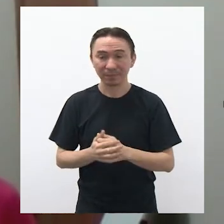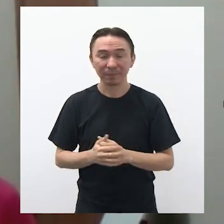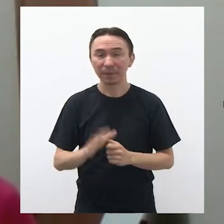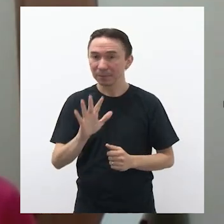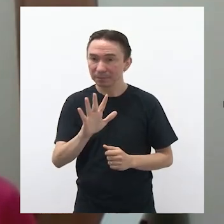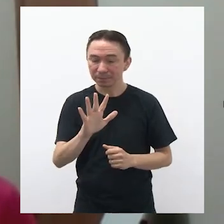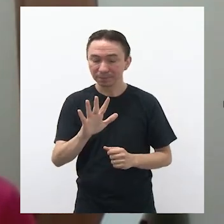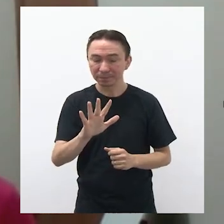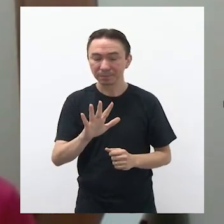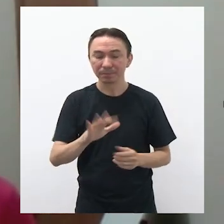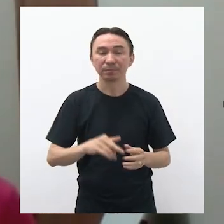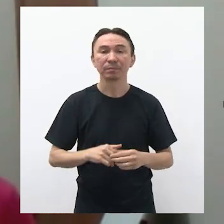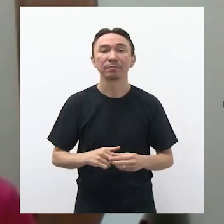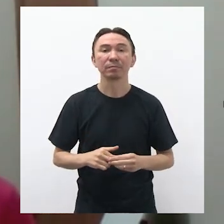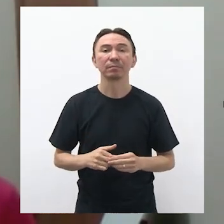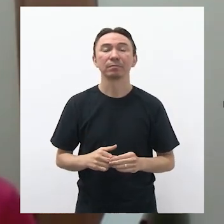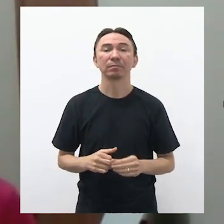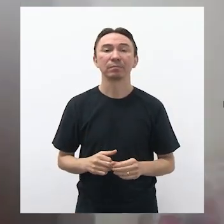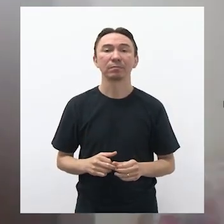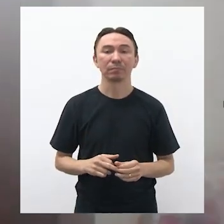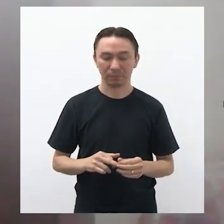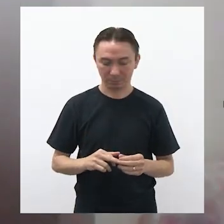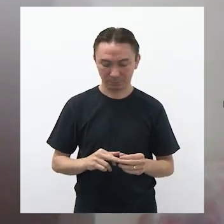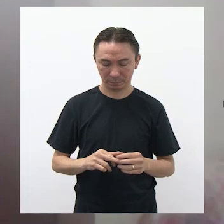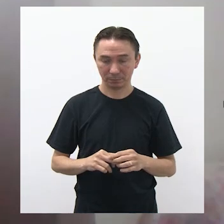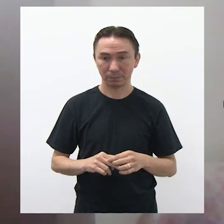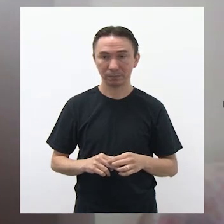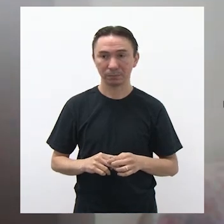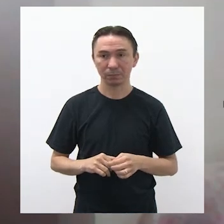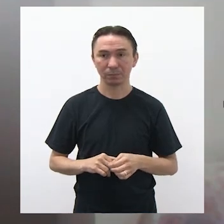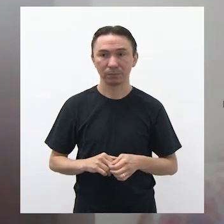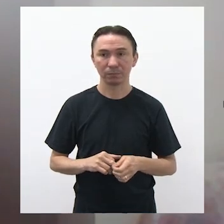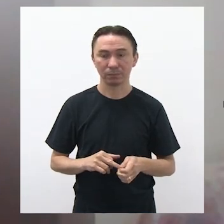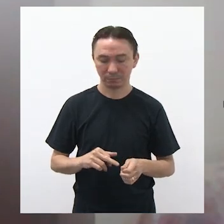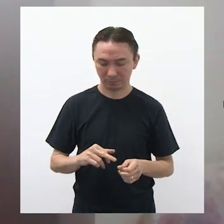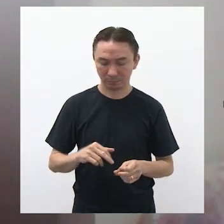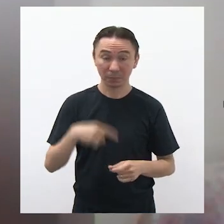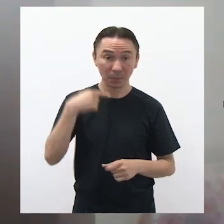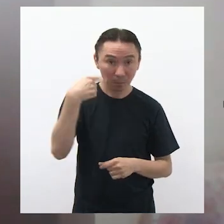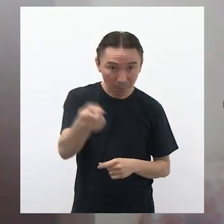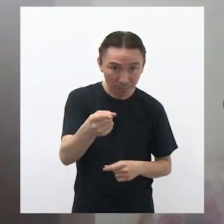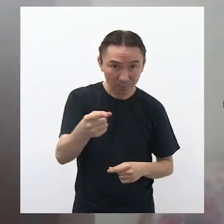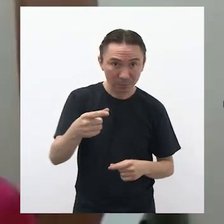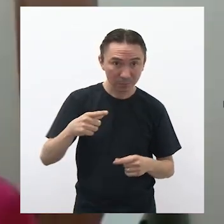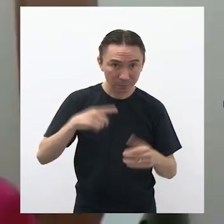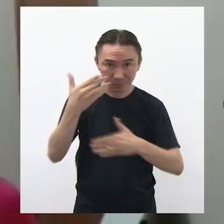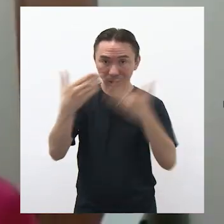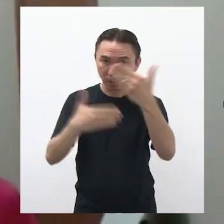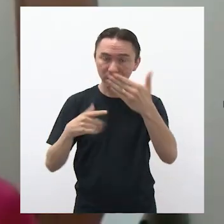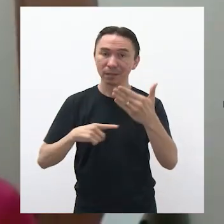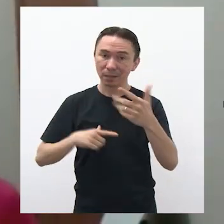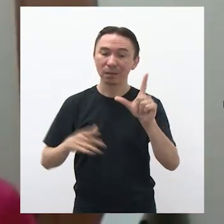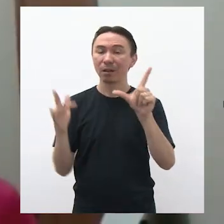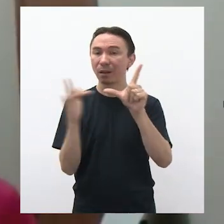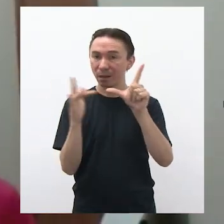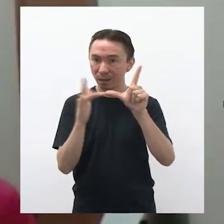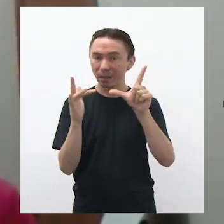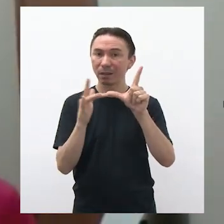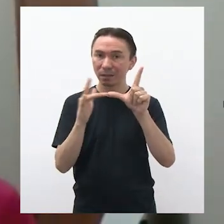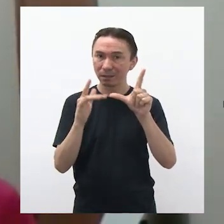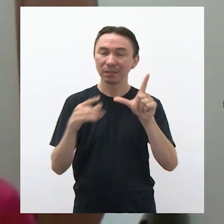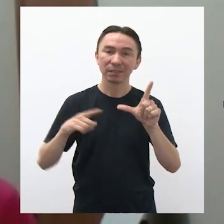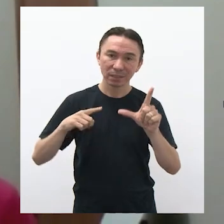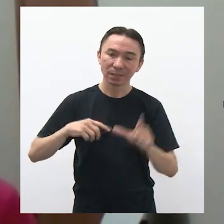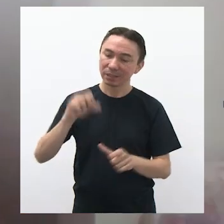aqui. No próximo slide eu vou trazer o link, então legal,